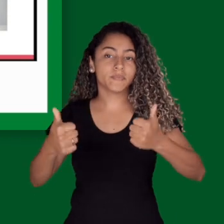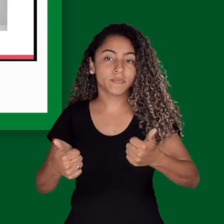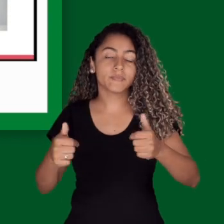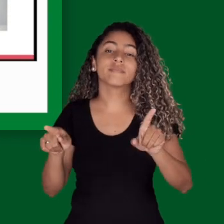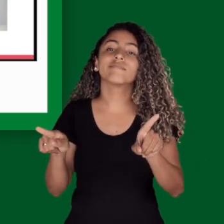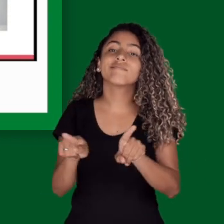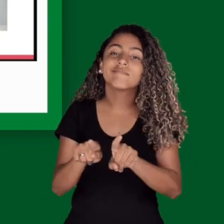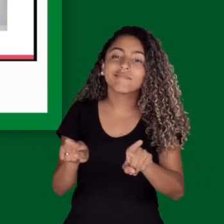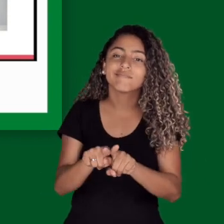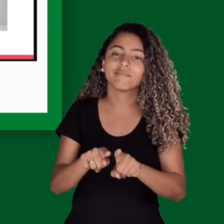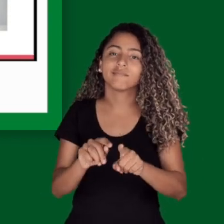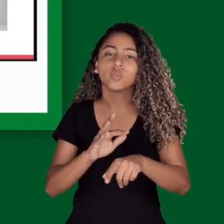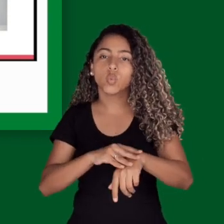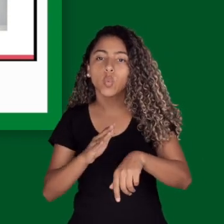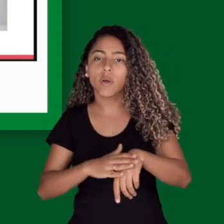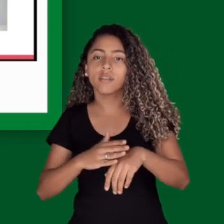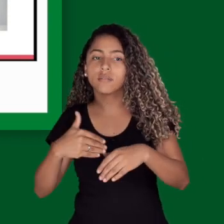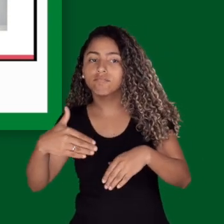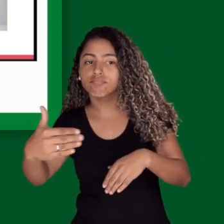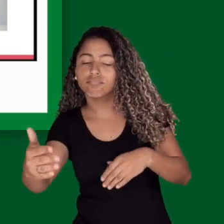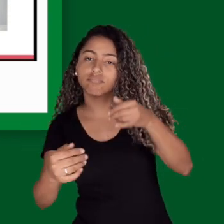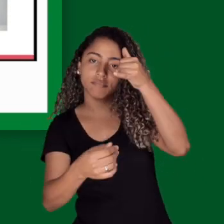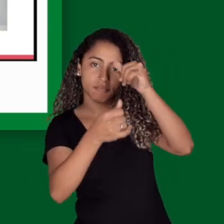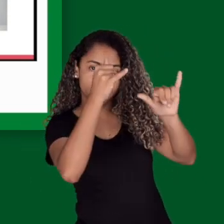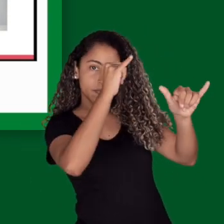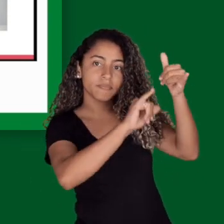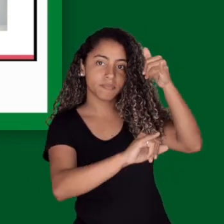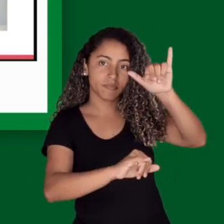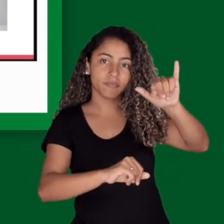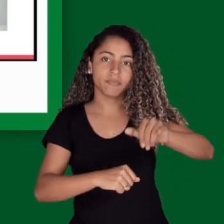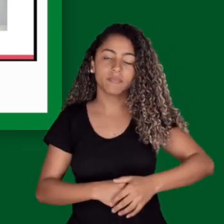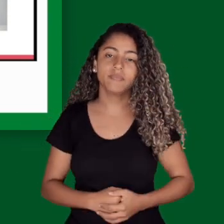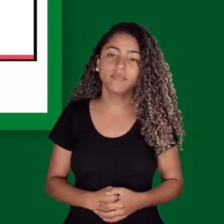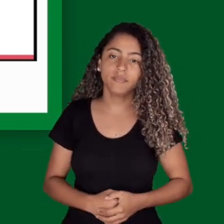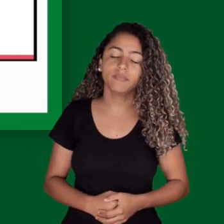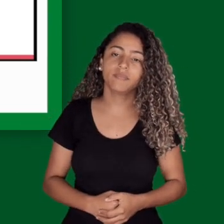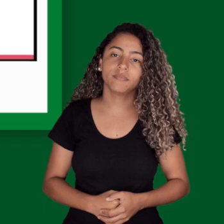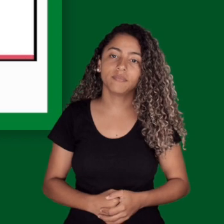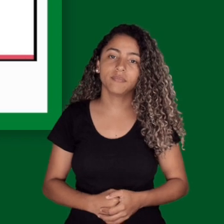criança e também atuar na prevenção de doenças em curto e longo prazo.